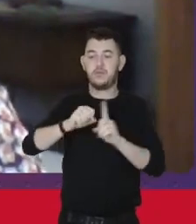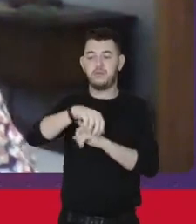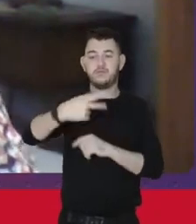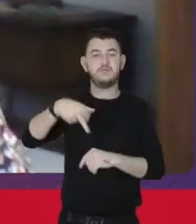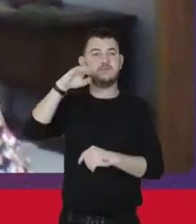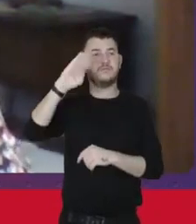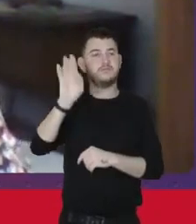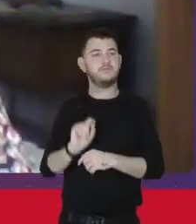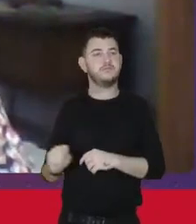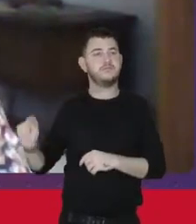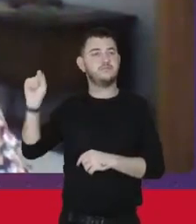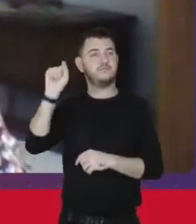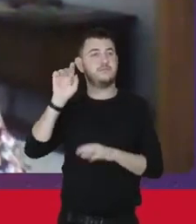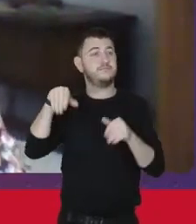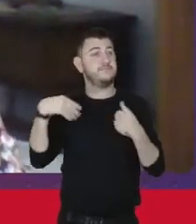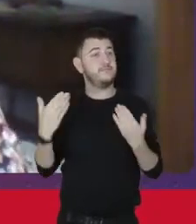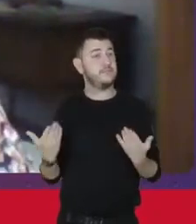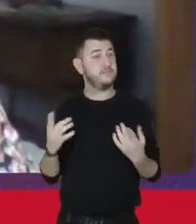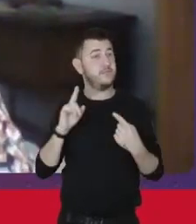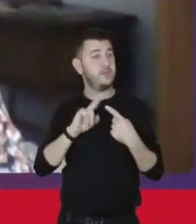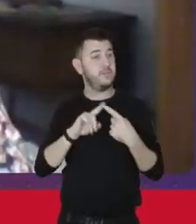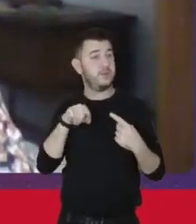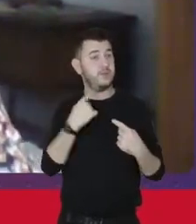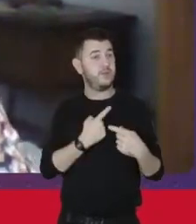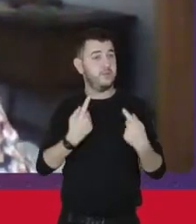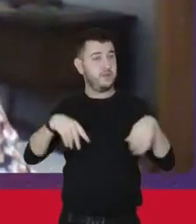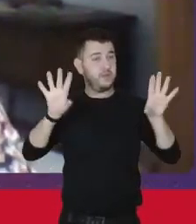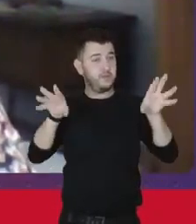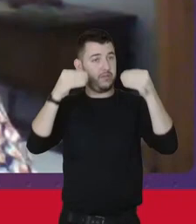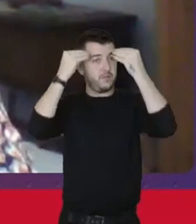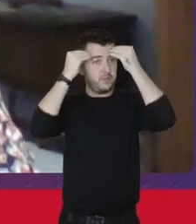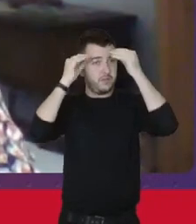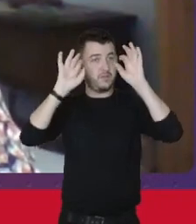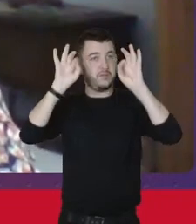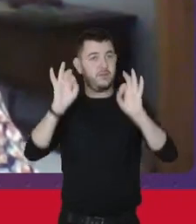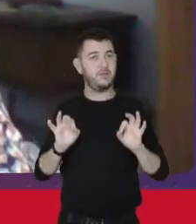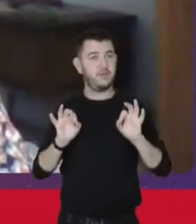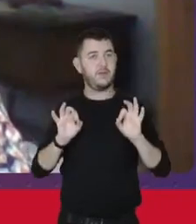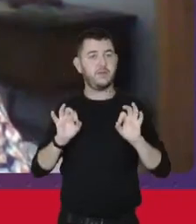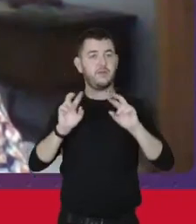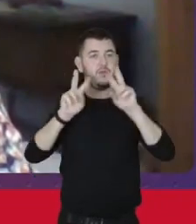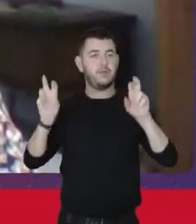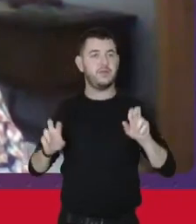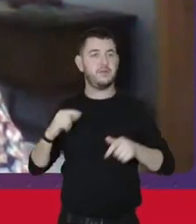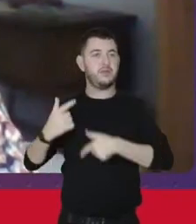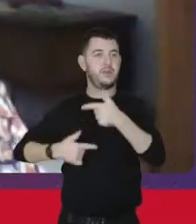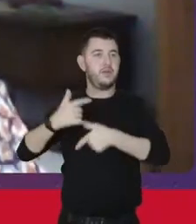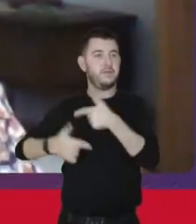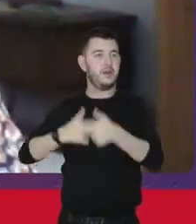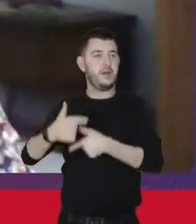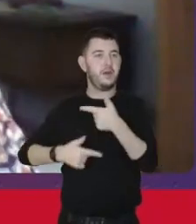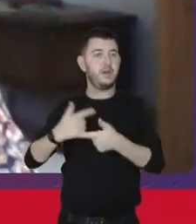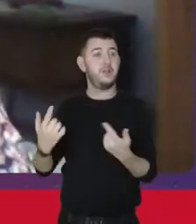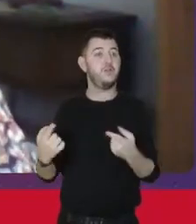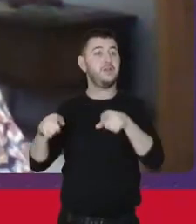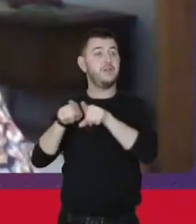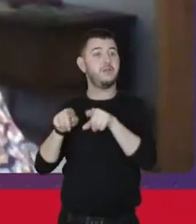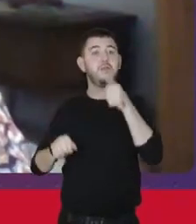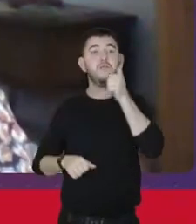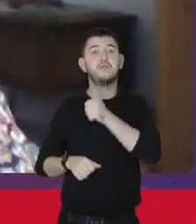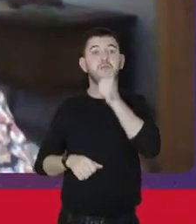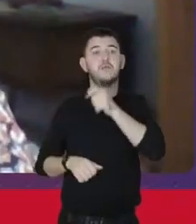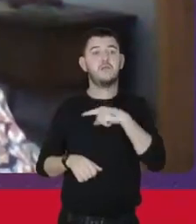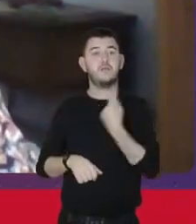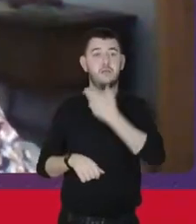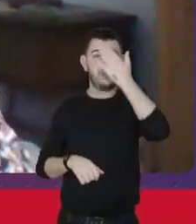Bom, a primeira coisa que nós precisamos compreender para tratar do tema do trabalho das mulheres é justamente o que é o trabalho